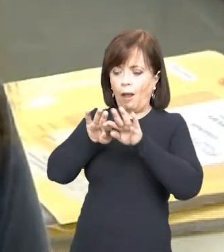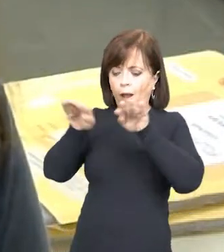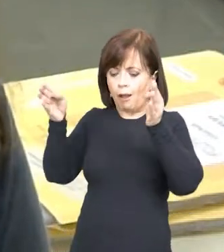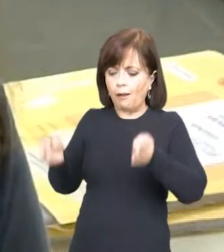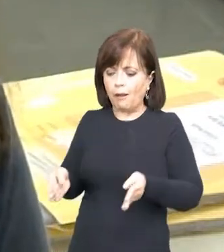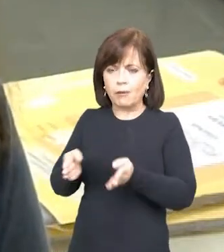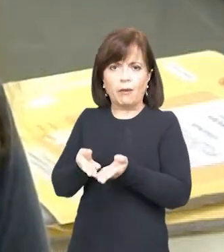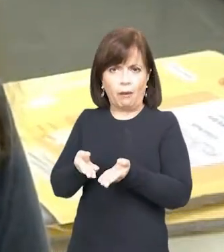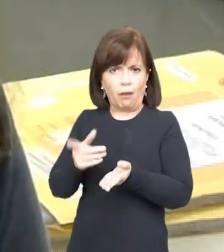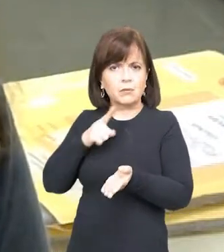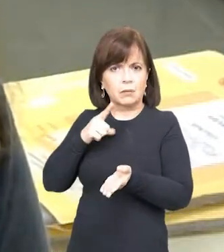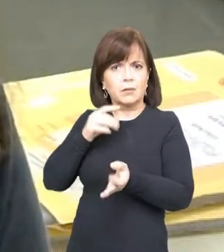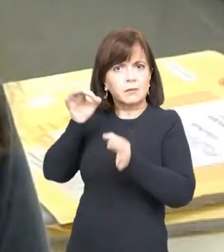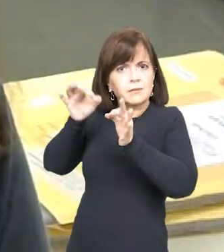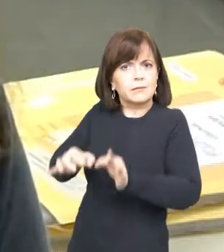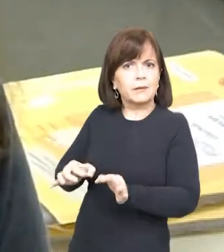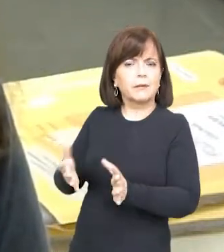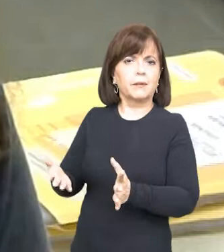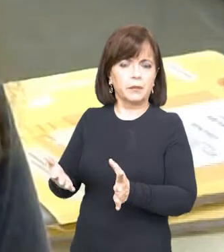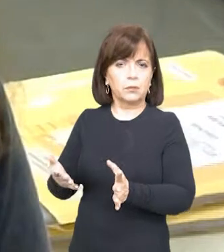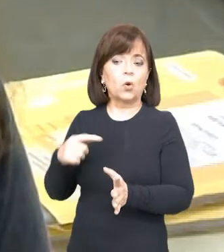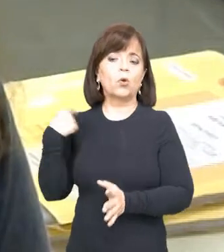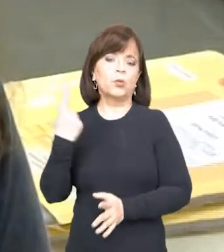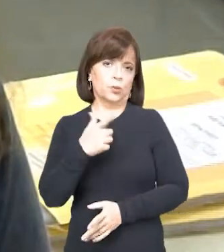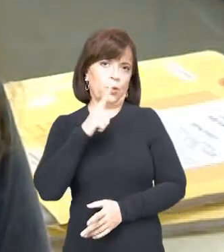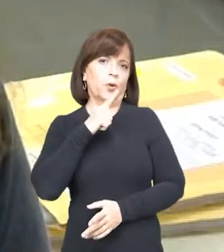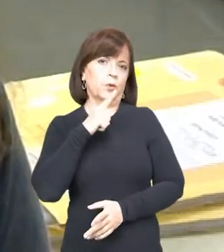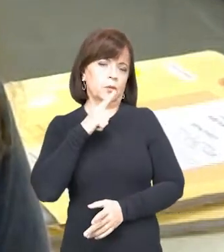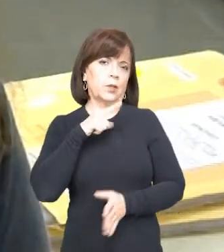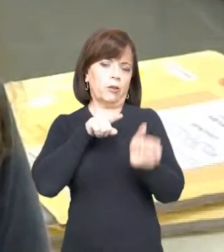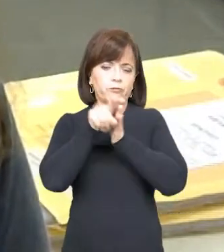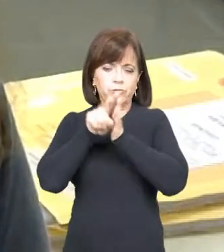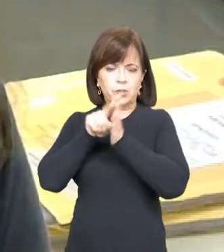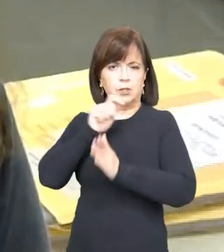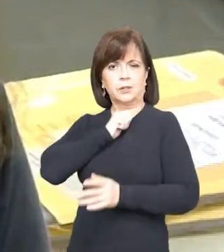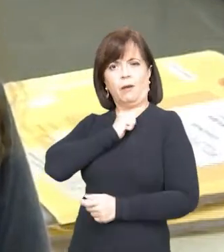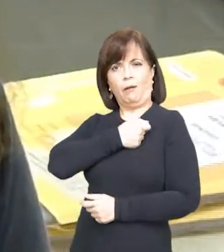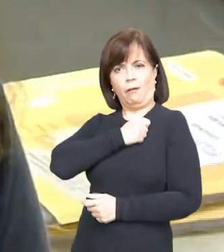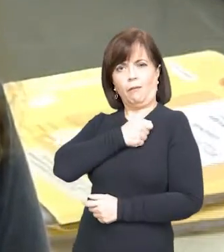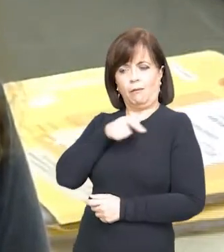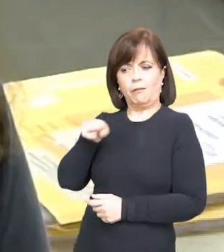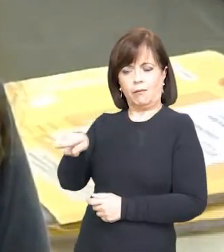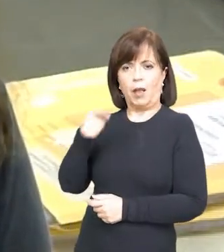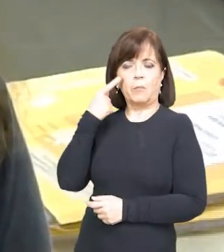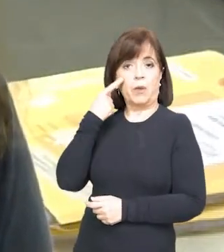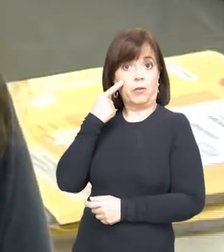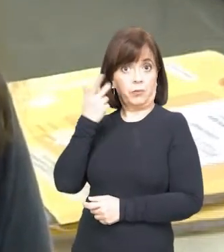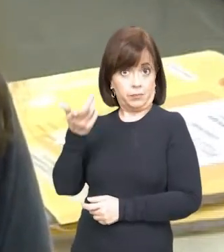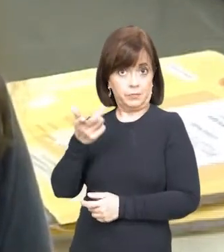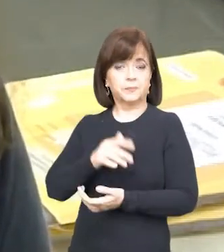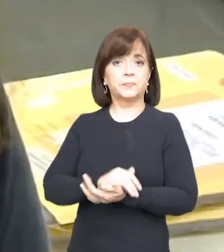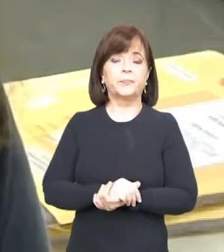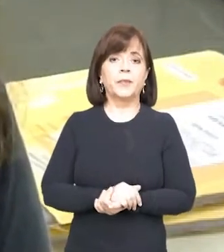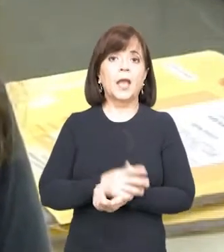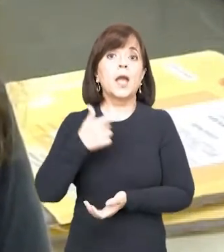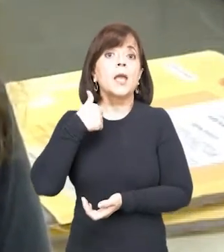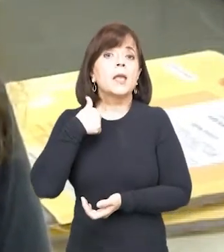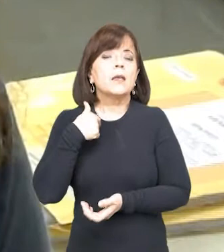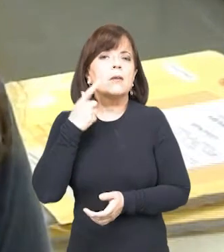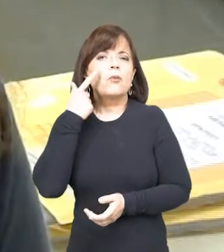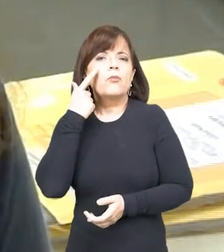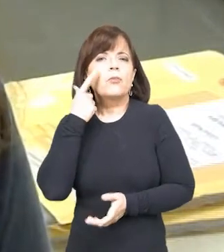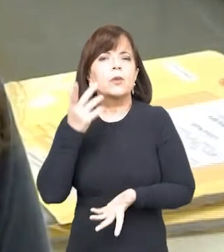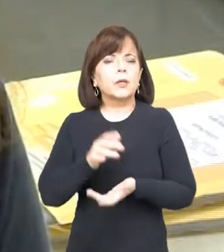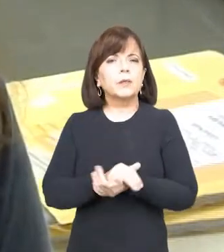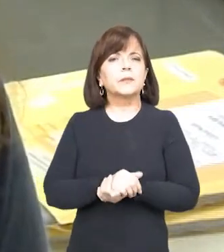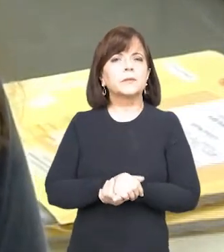térmicas estão a contento. Então, a gente tem feito essa fiscalização para poder verificar. No meu caso,